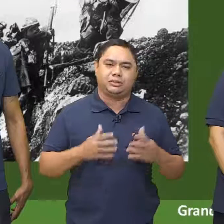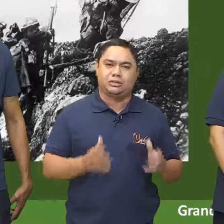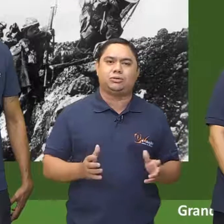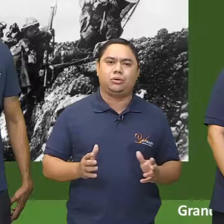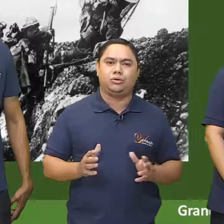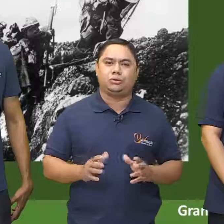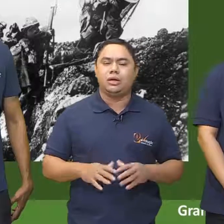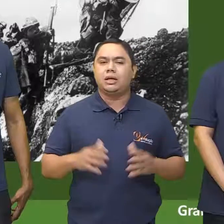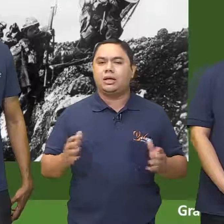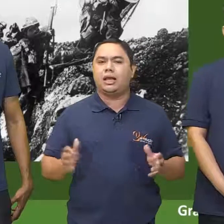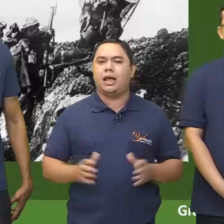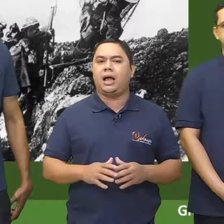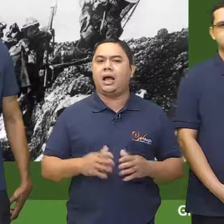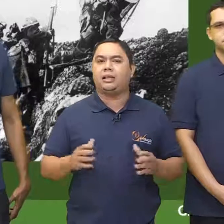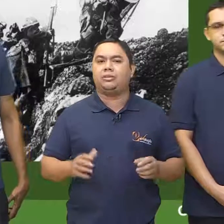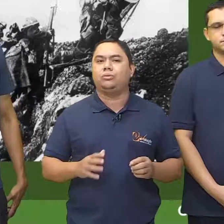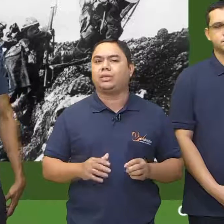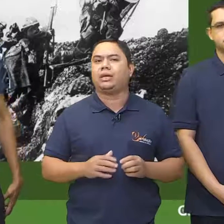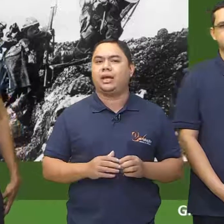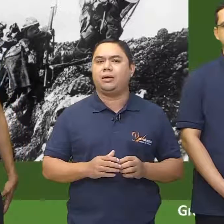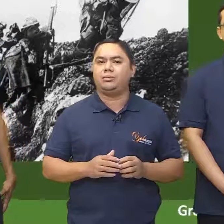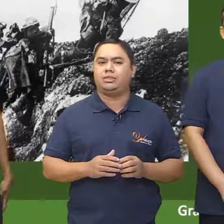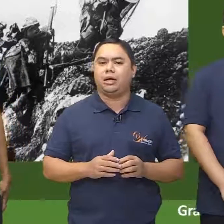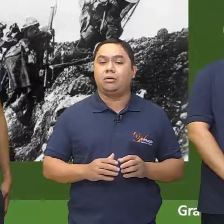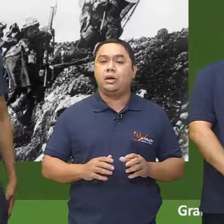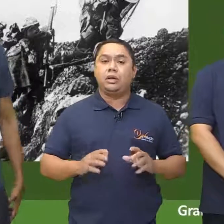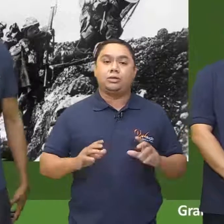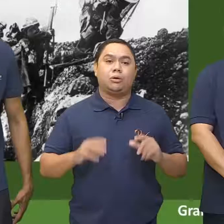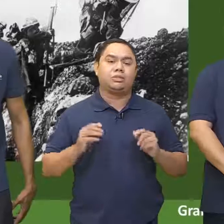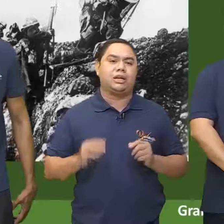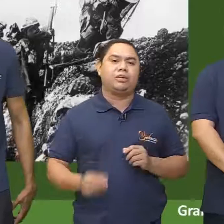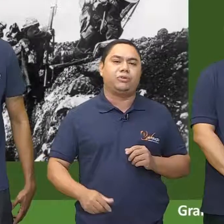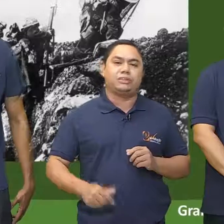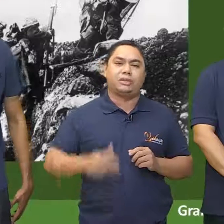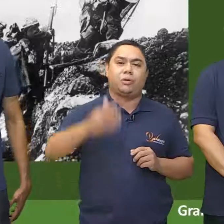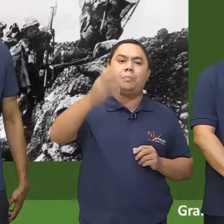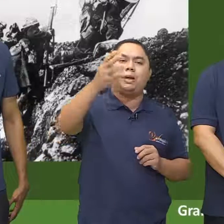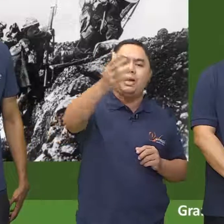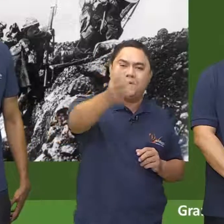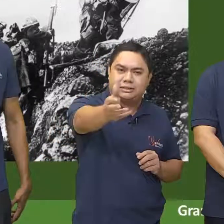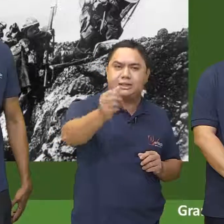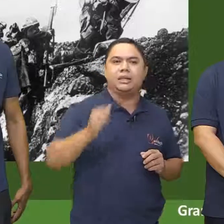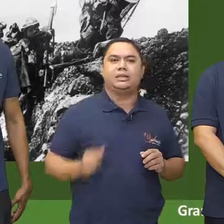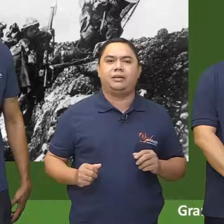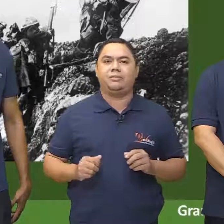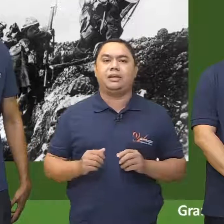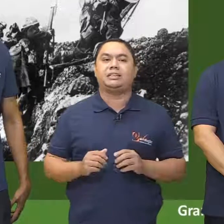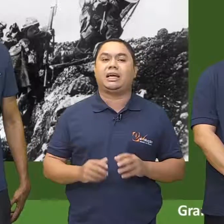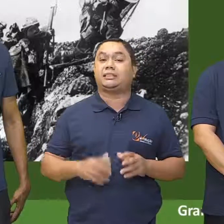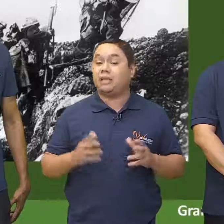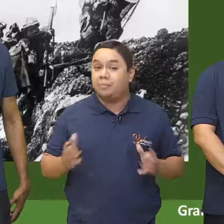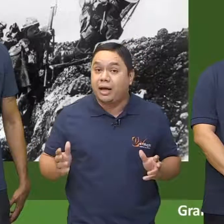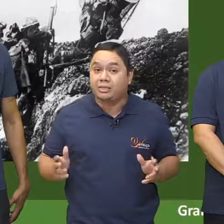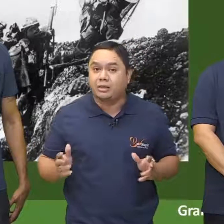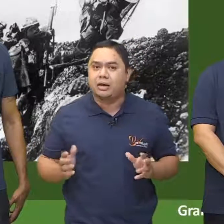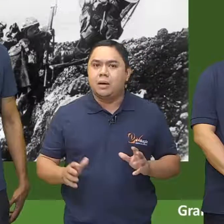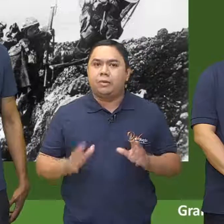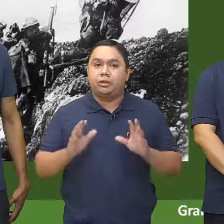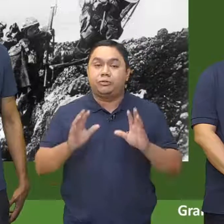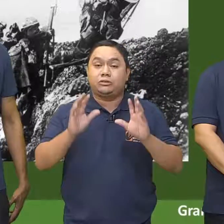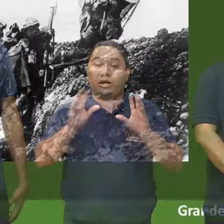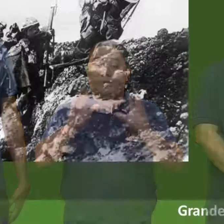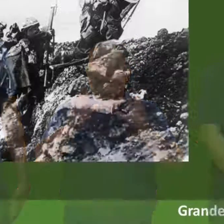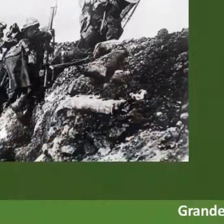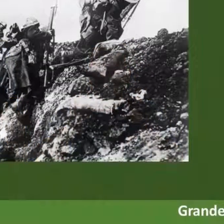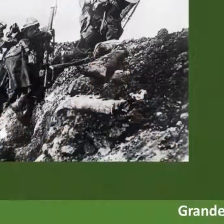acontecimento desastroso, que é a Segunda Guerra Mundial. Então eu gostaria que vocês acompanhassem, né, visualizassem a imagem